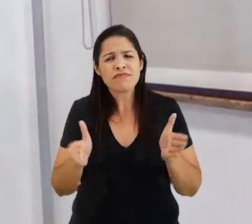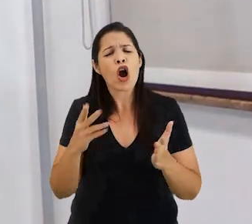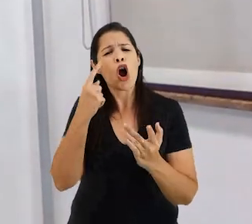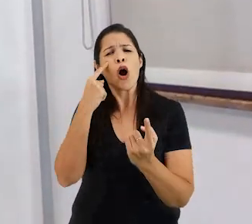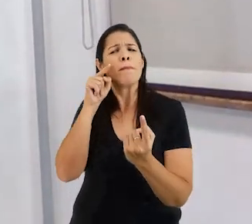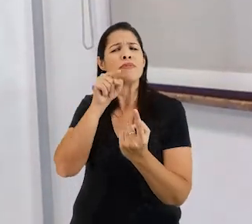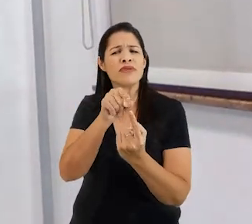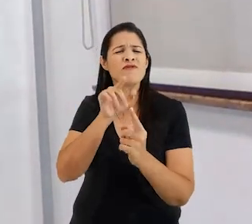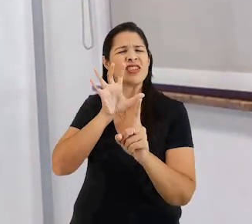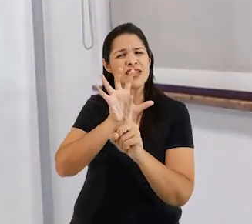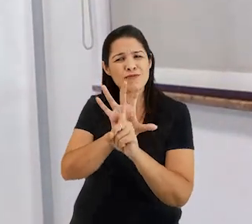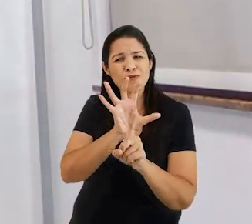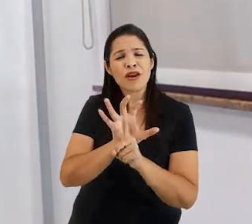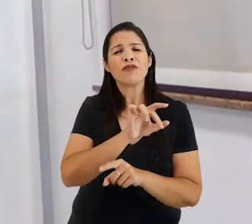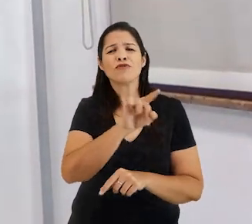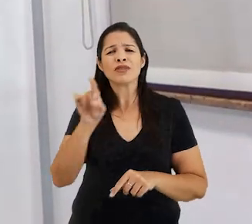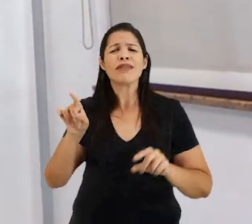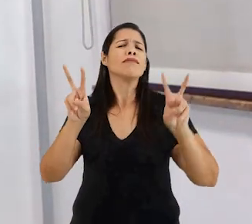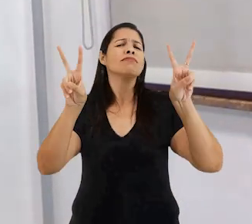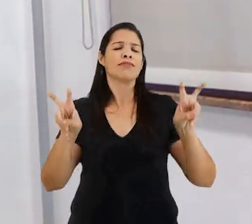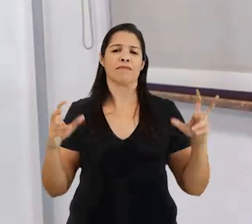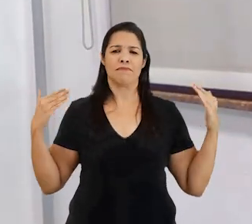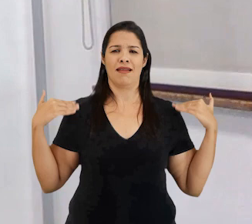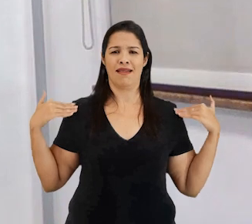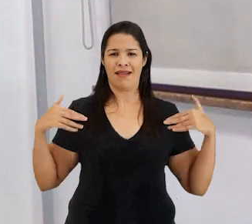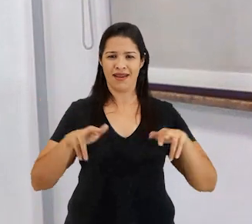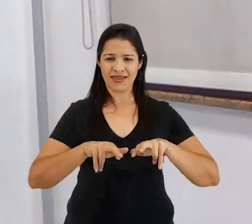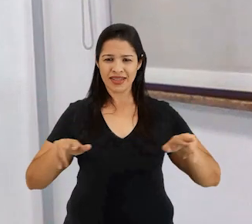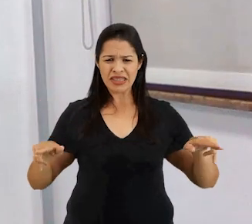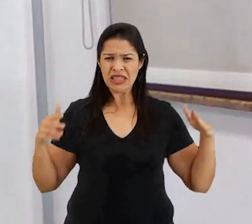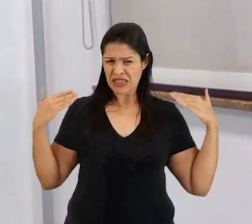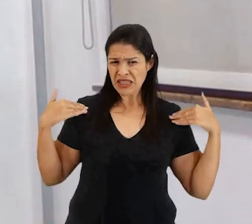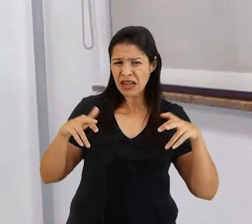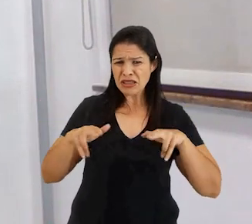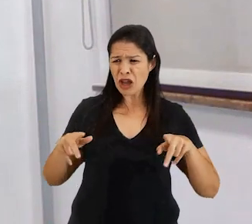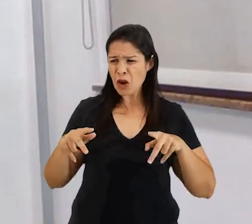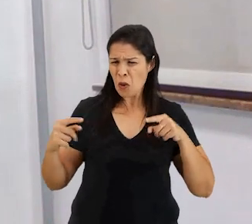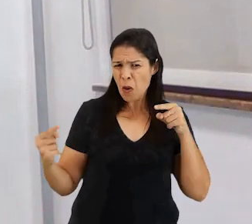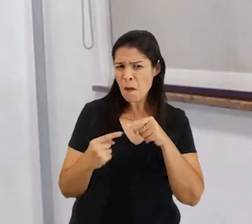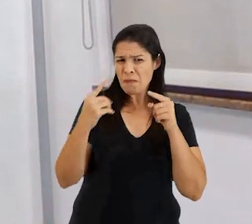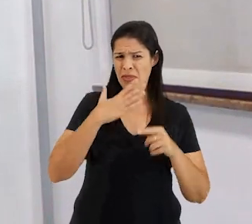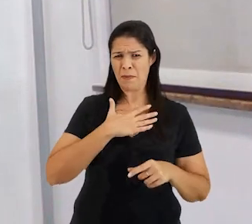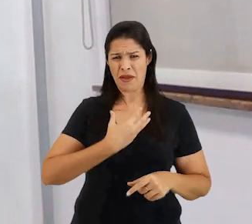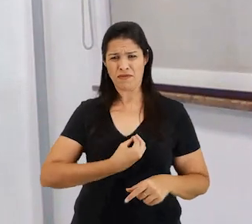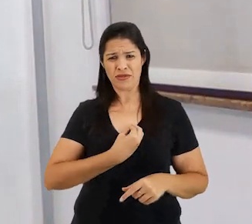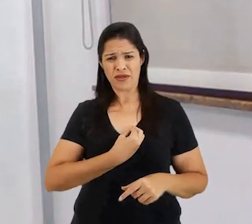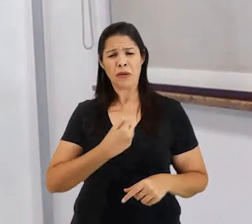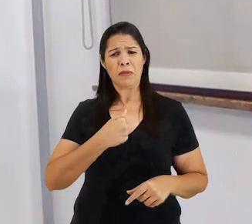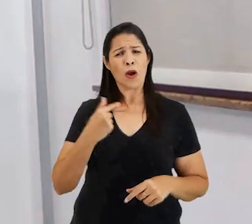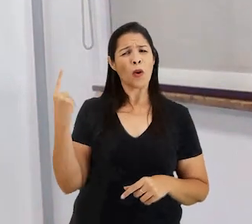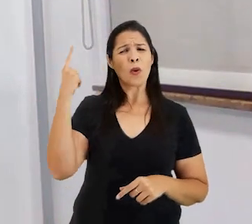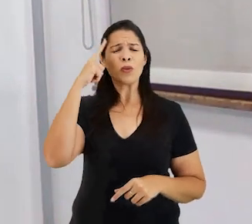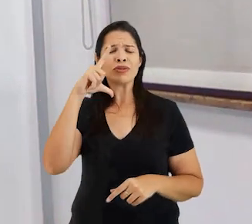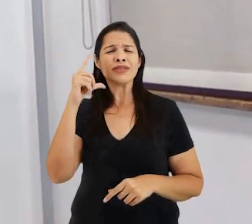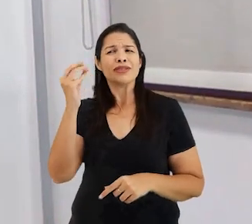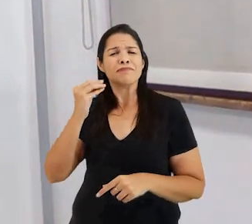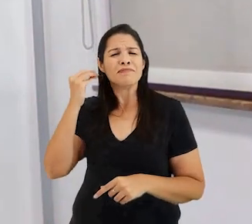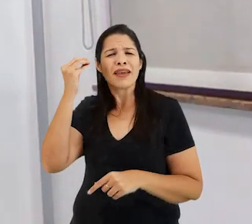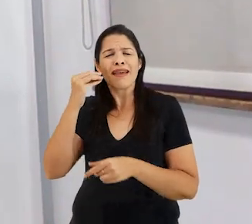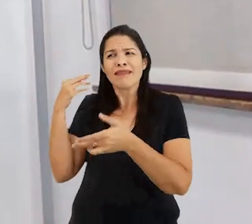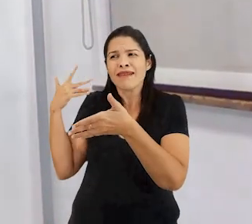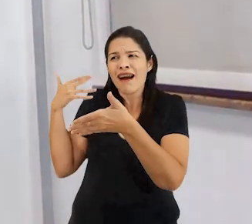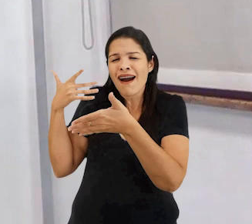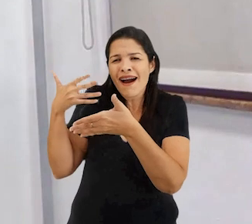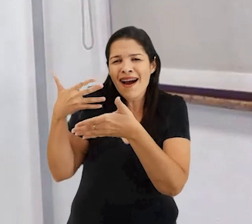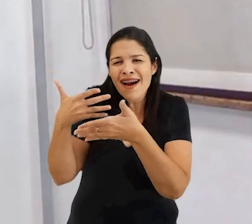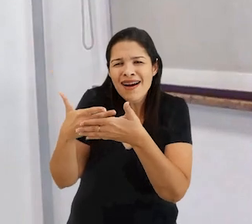temos vivenciado o lazer e se ele, de fato, tem feito sentido para uma vivência mais plena das experiências da vida e dentro do que